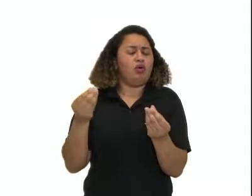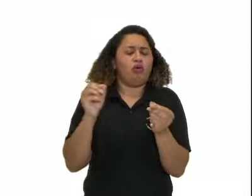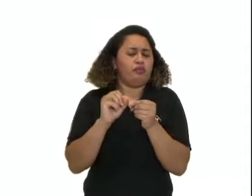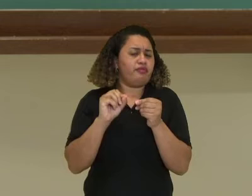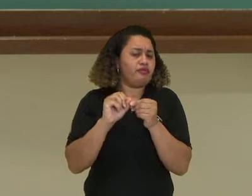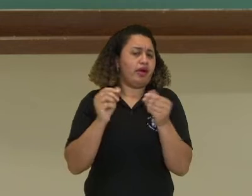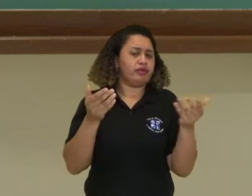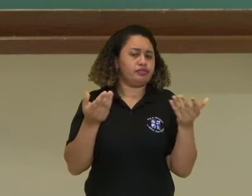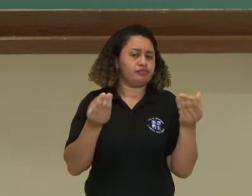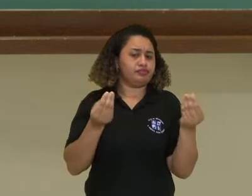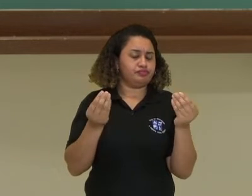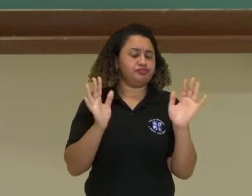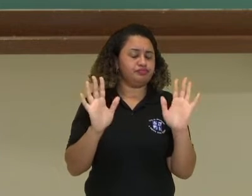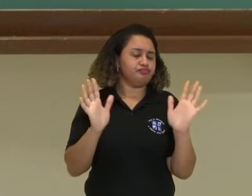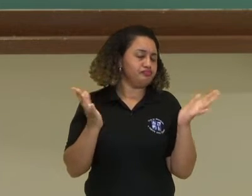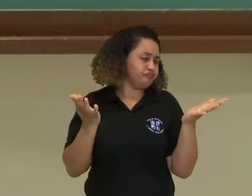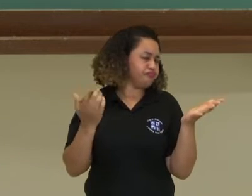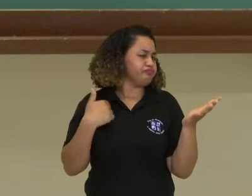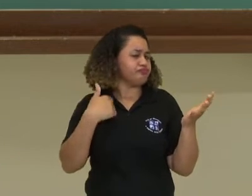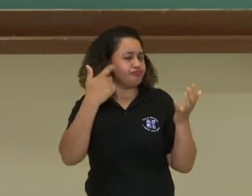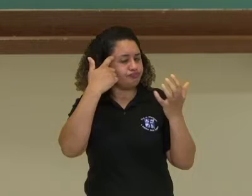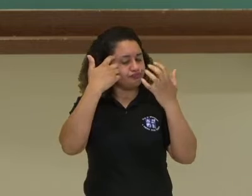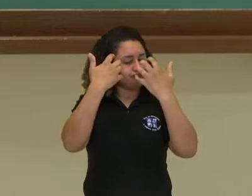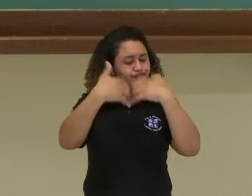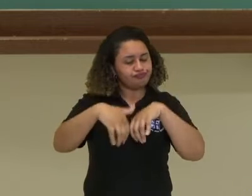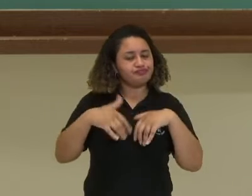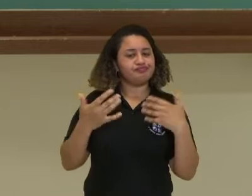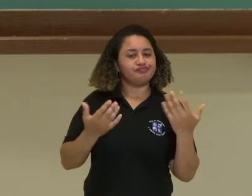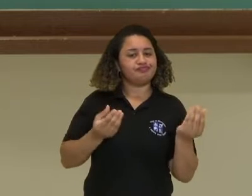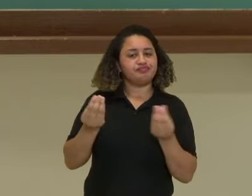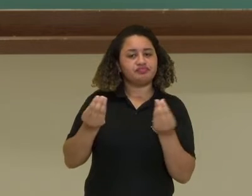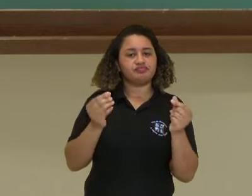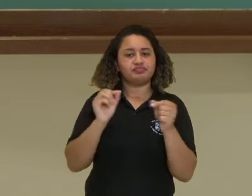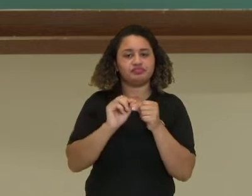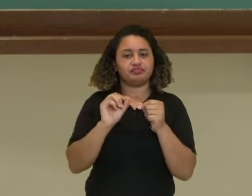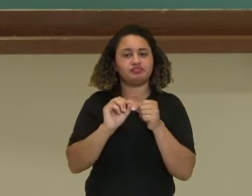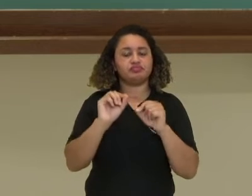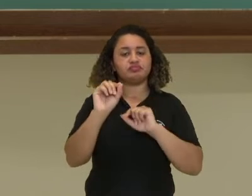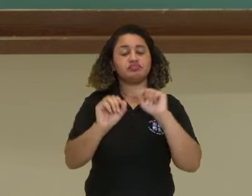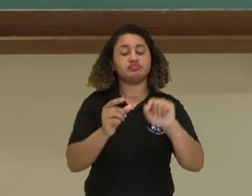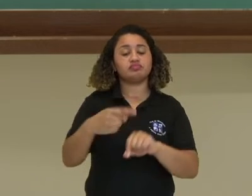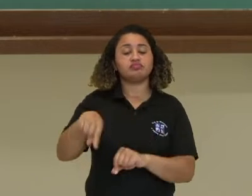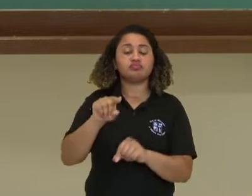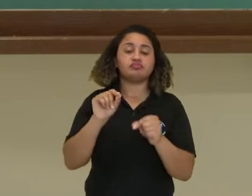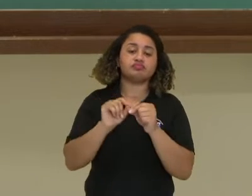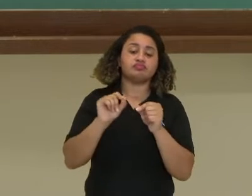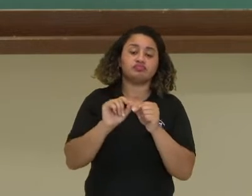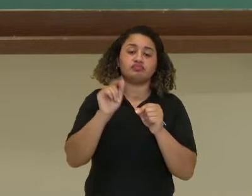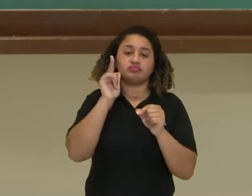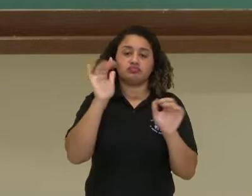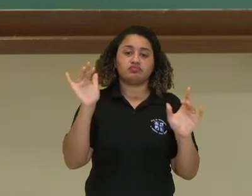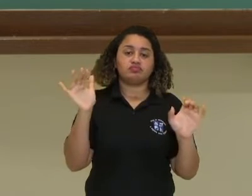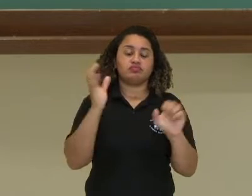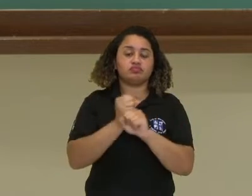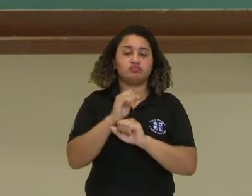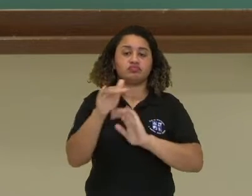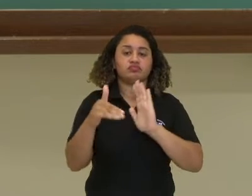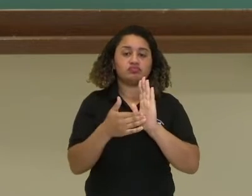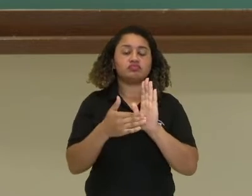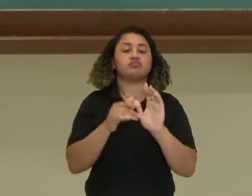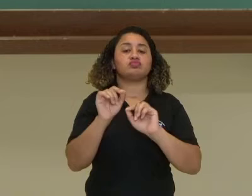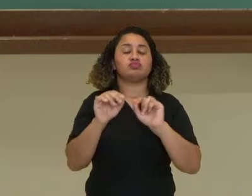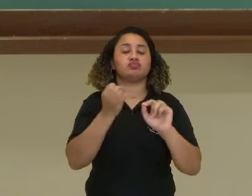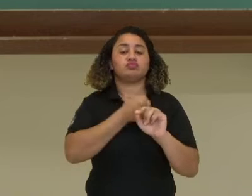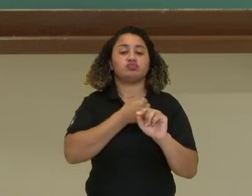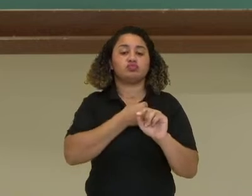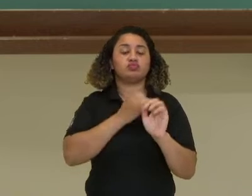isso? Então, pensem sobre isso, pessoal. O que vocês fariam para somar todos os números